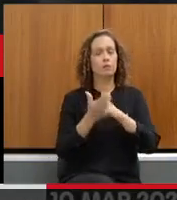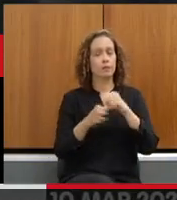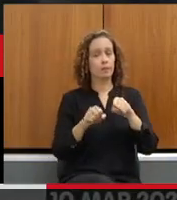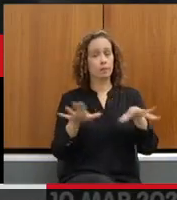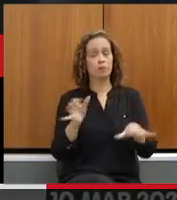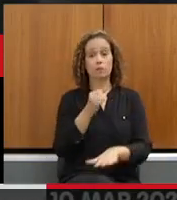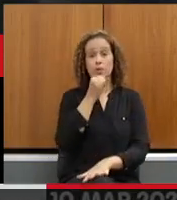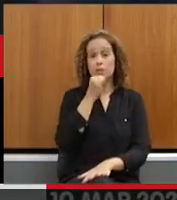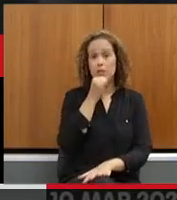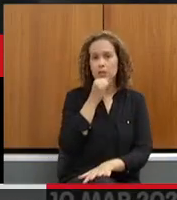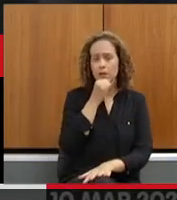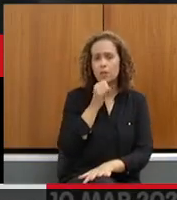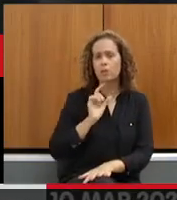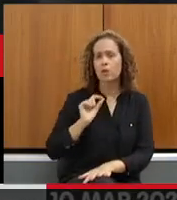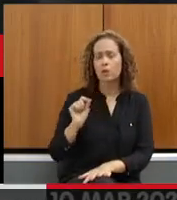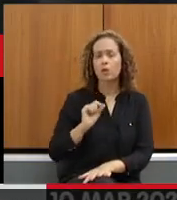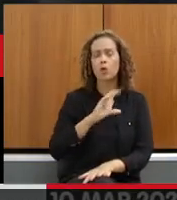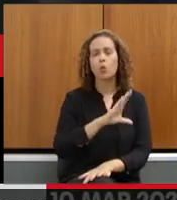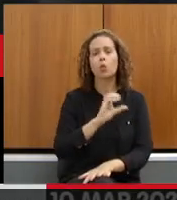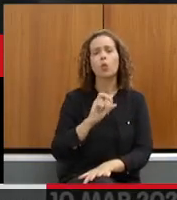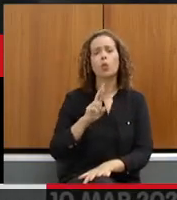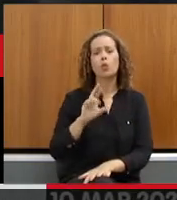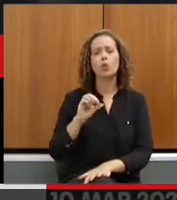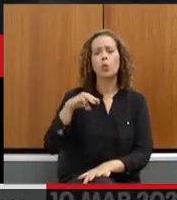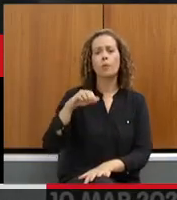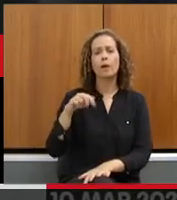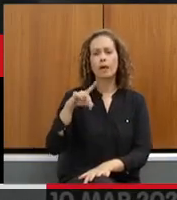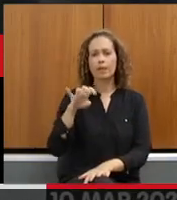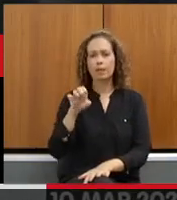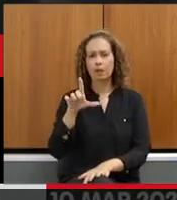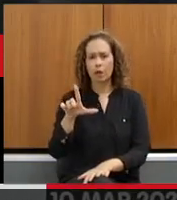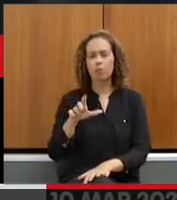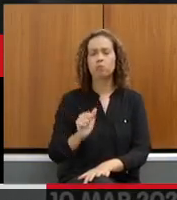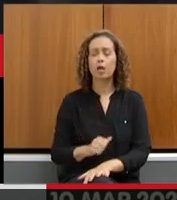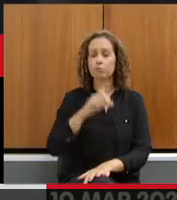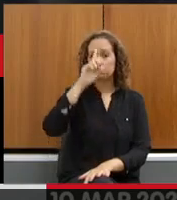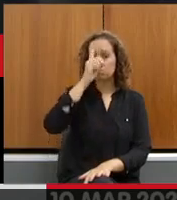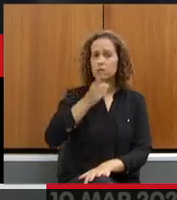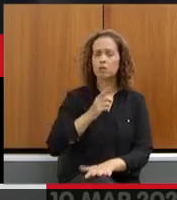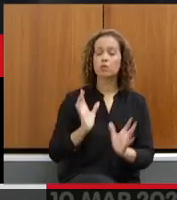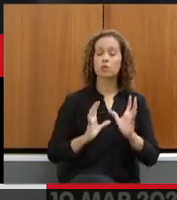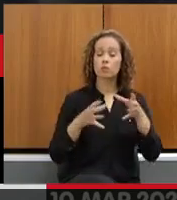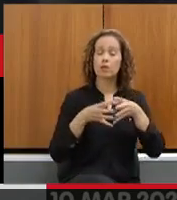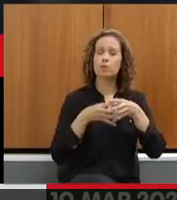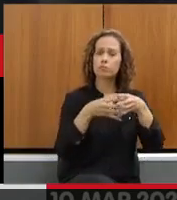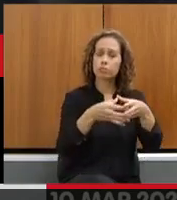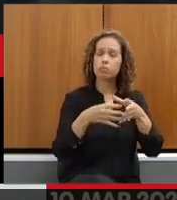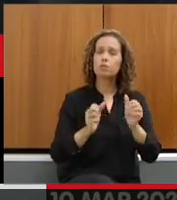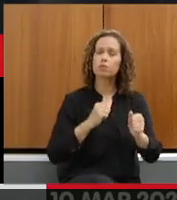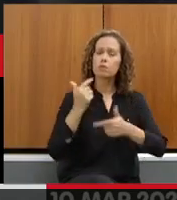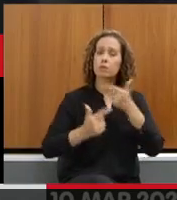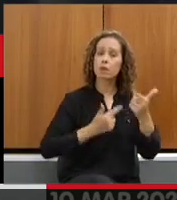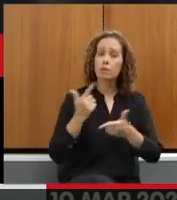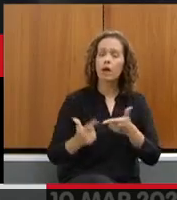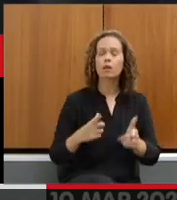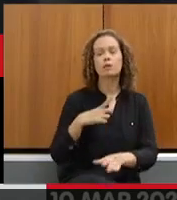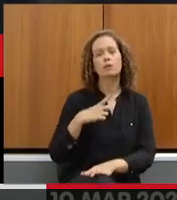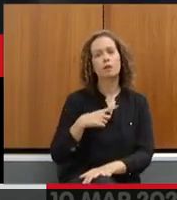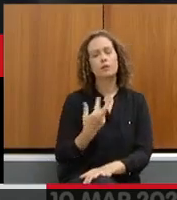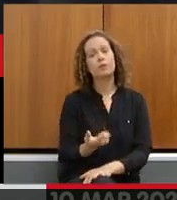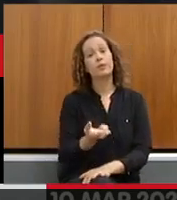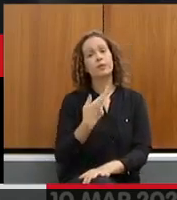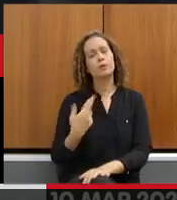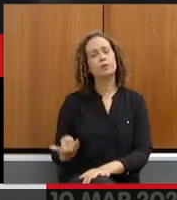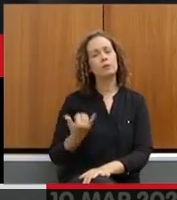exemplo muito claro disso foi em Coromandel quando nós encaminhamos a força-tarefa e nós tivemos uma resposta muito importante com